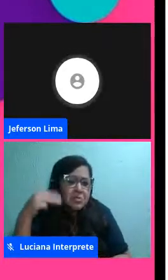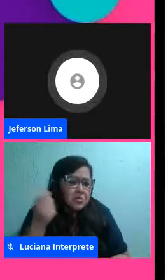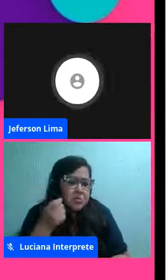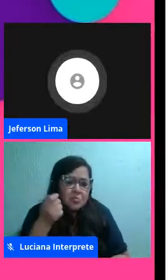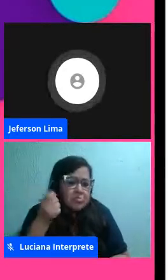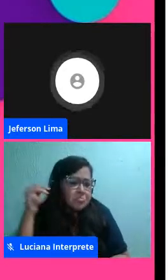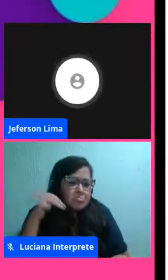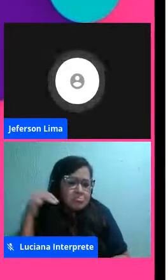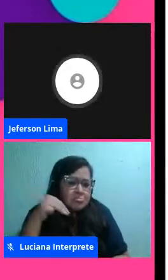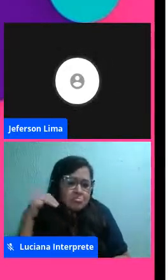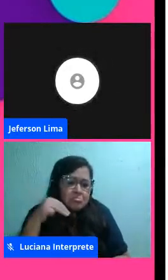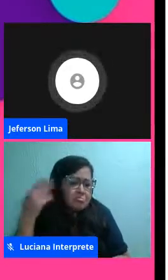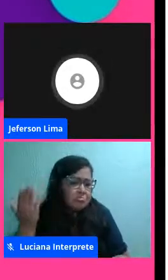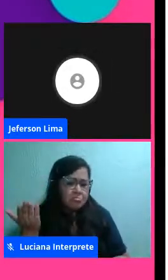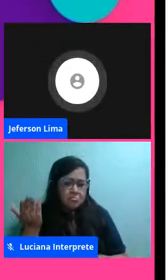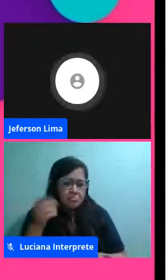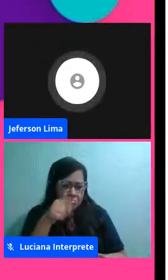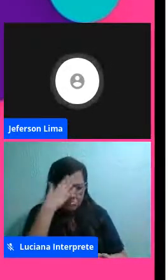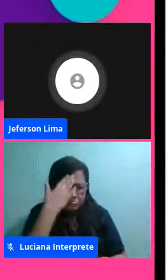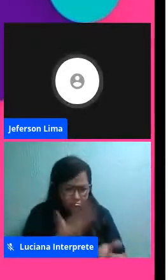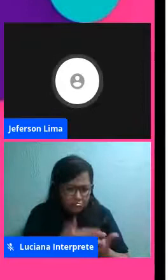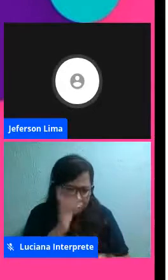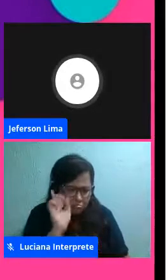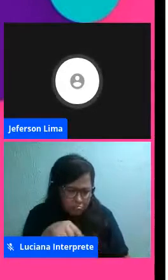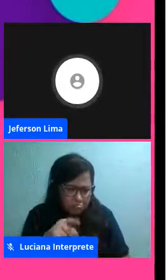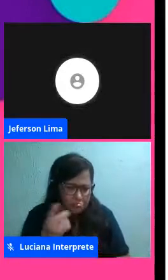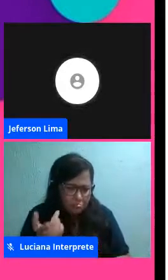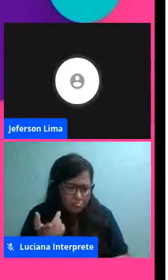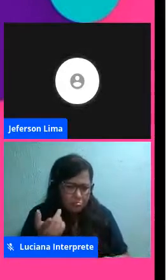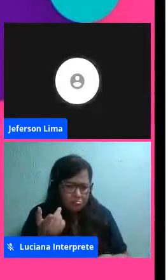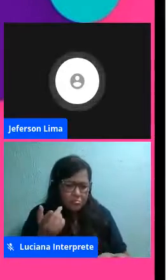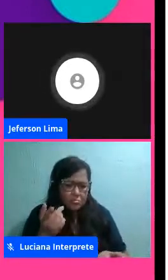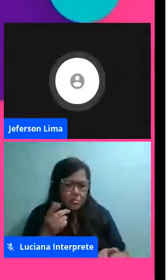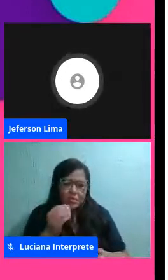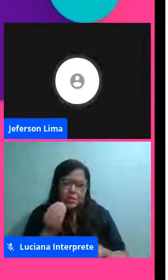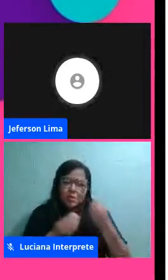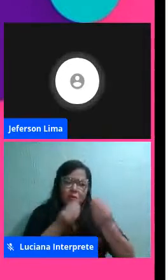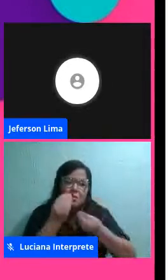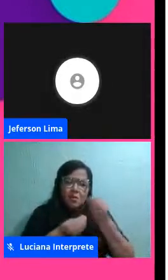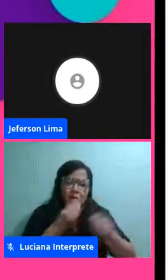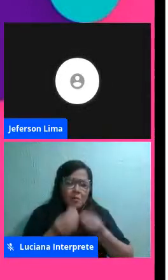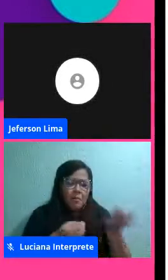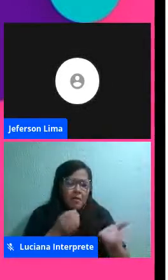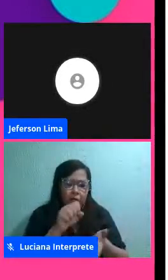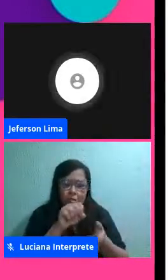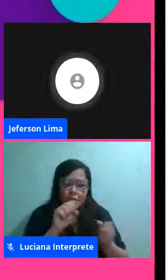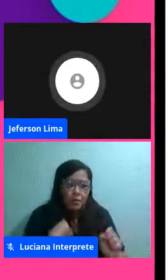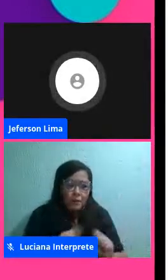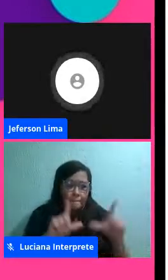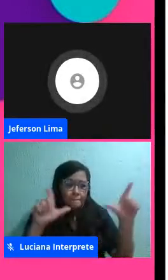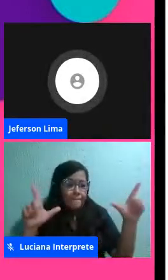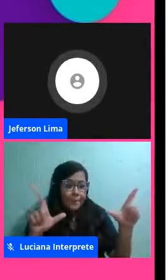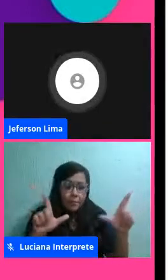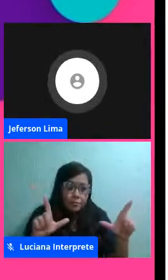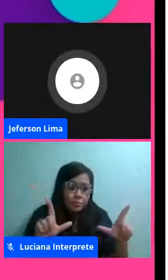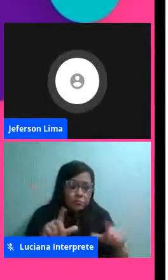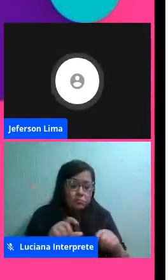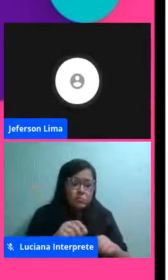pouco ousada até, né? Então, peraí, a gente não vai precisar instanciar uma máquina, a gente não vai precisar ligar um servidor, a gente não vai